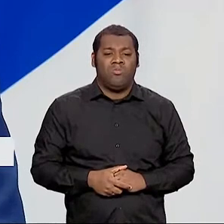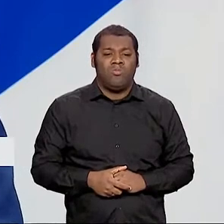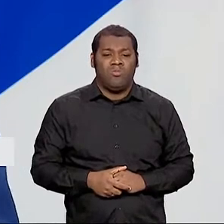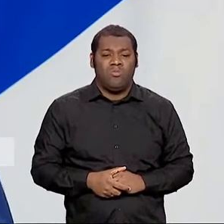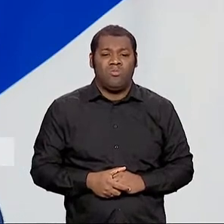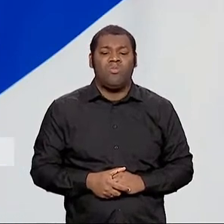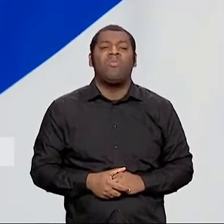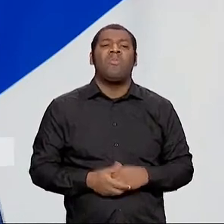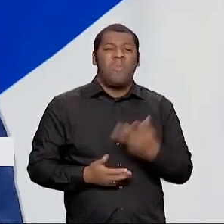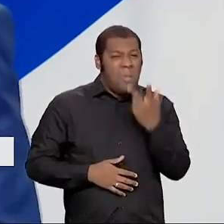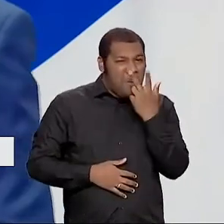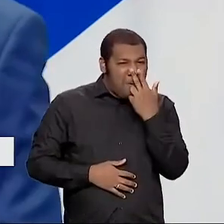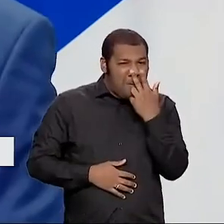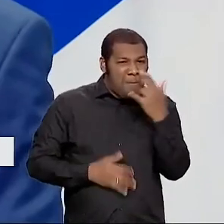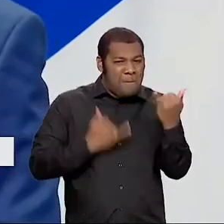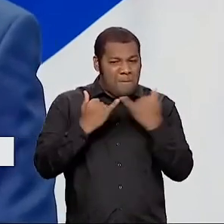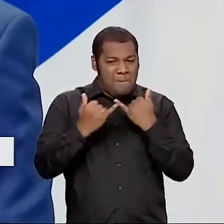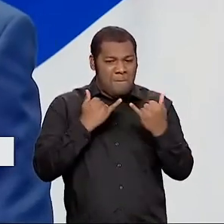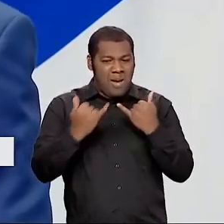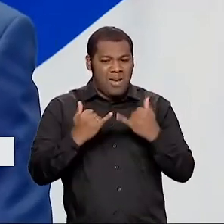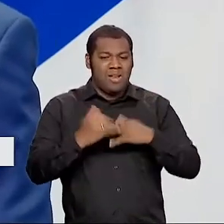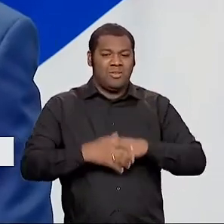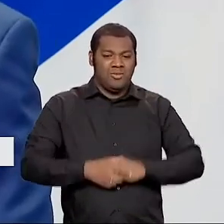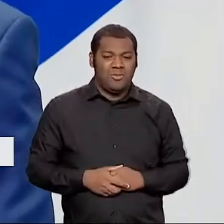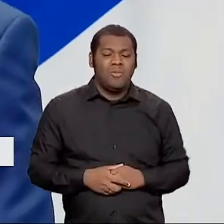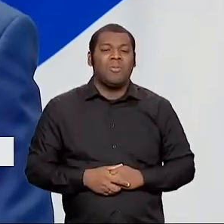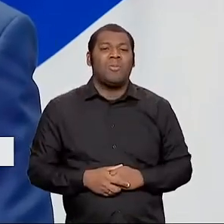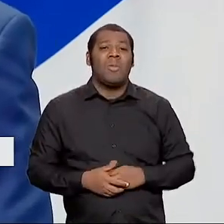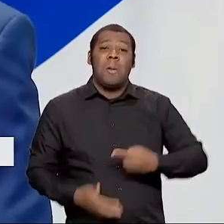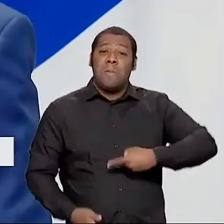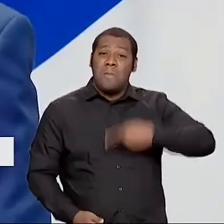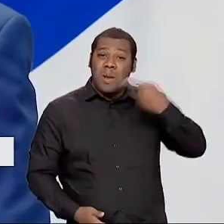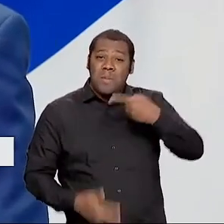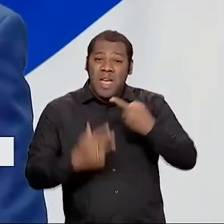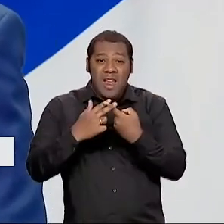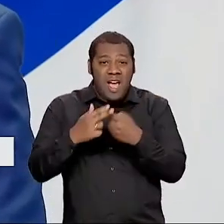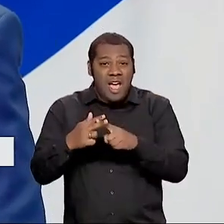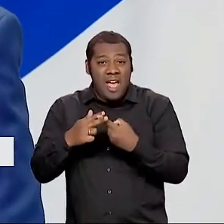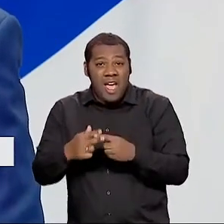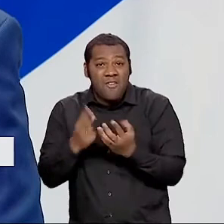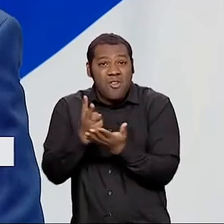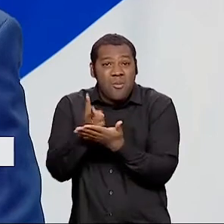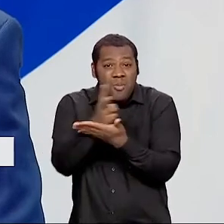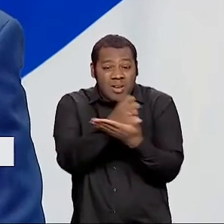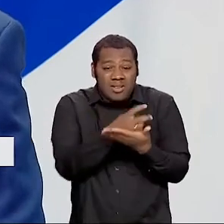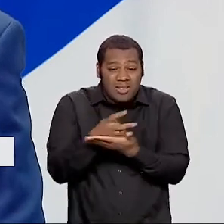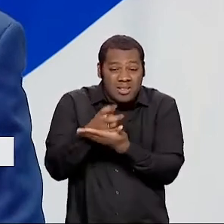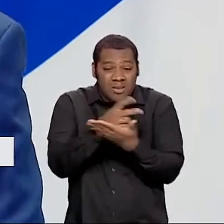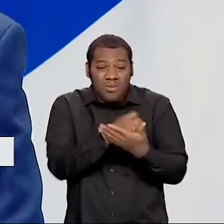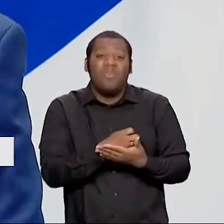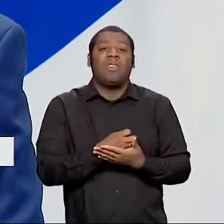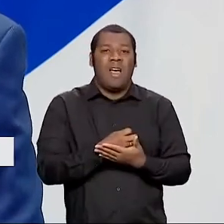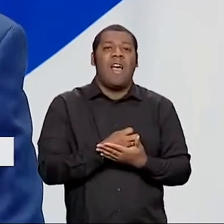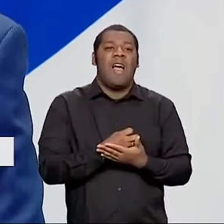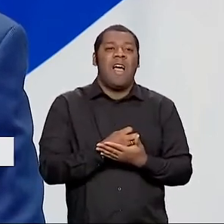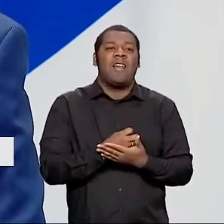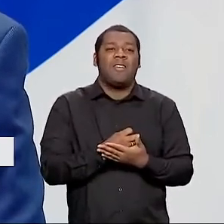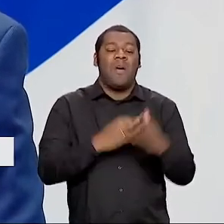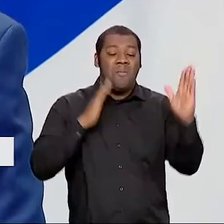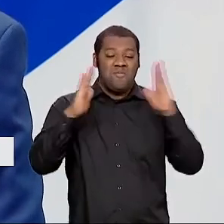muito sinal de que será a primeira reforma tributária em tempo de